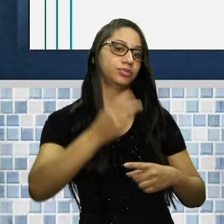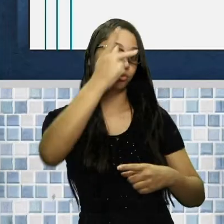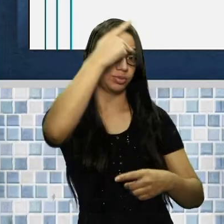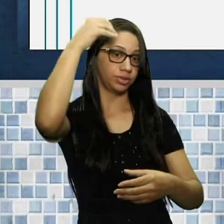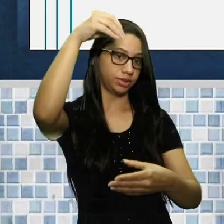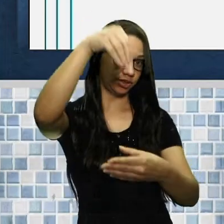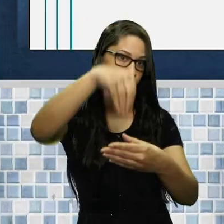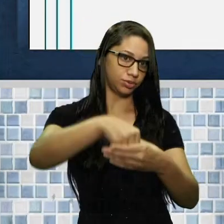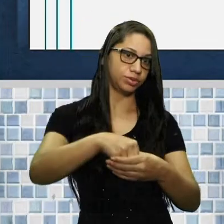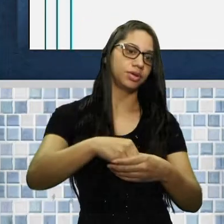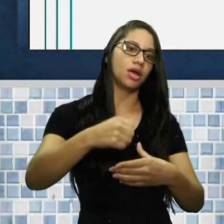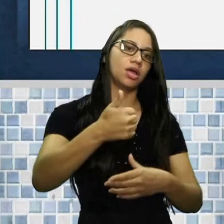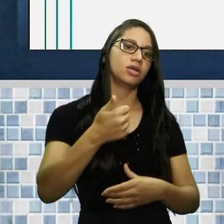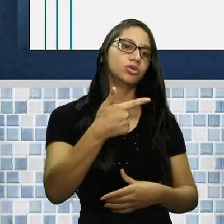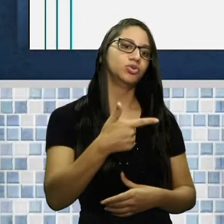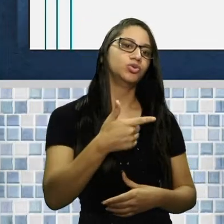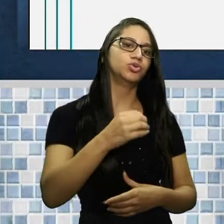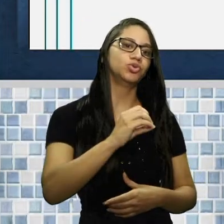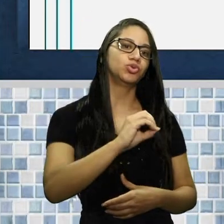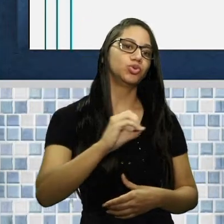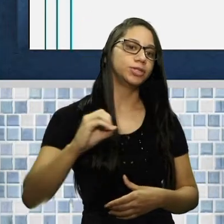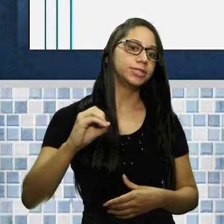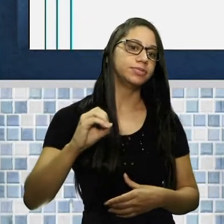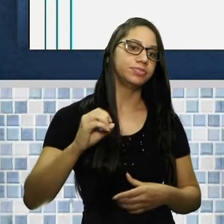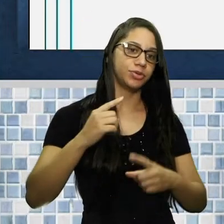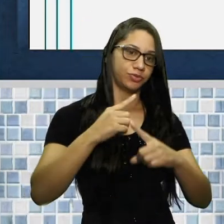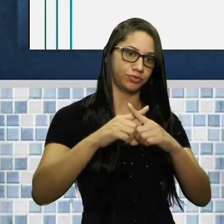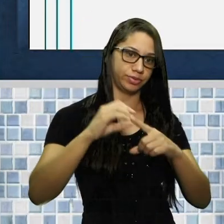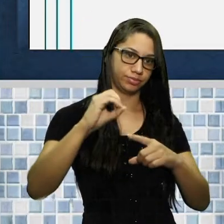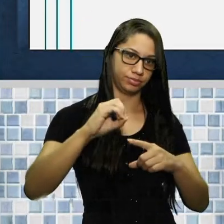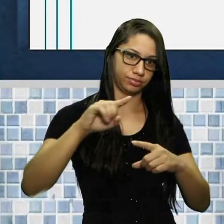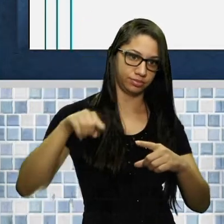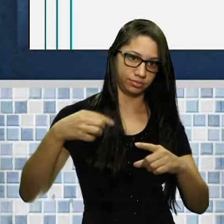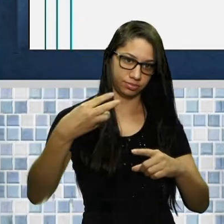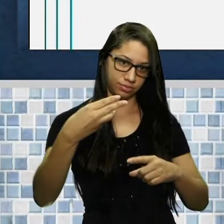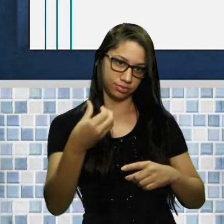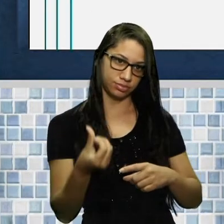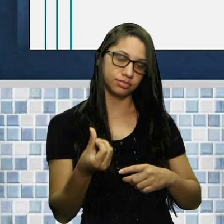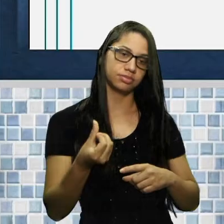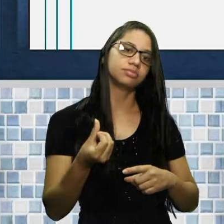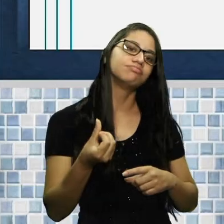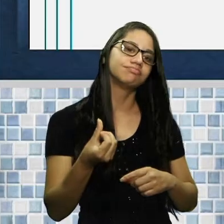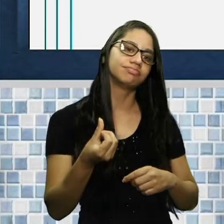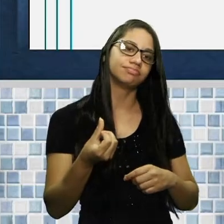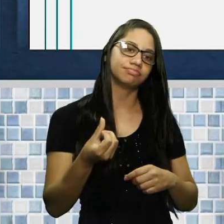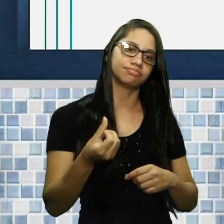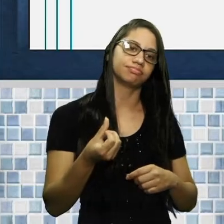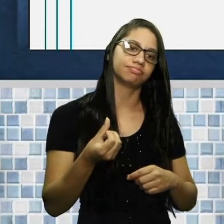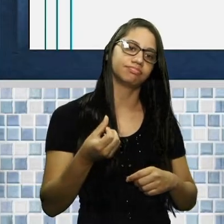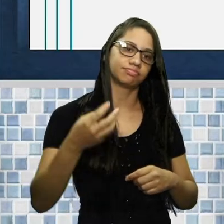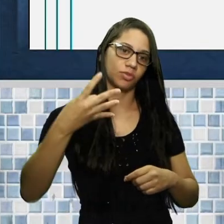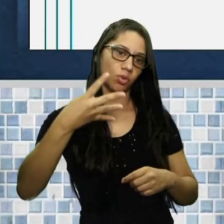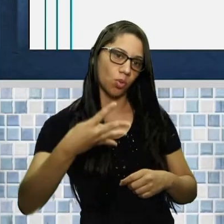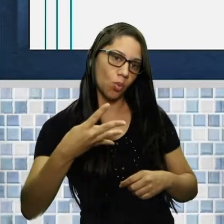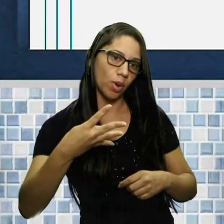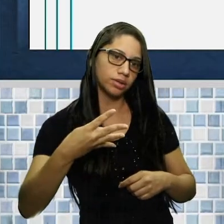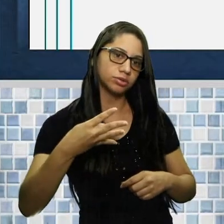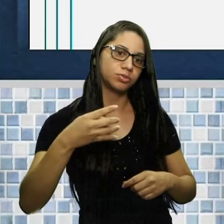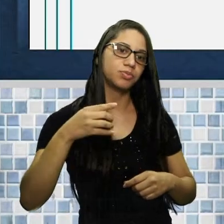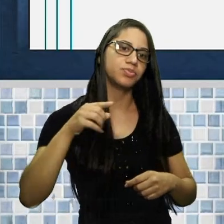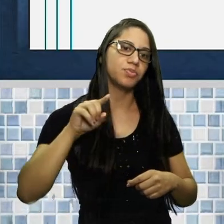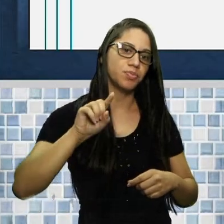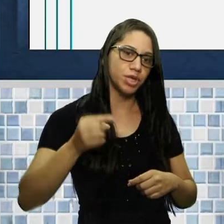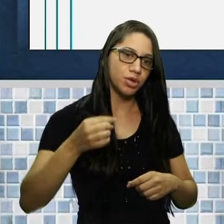eleitores. Então, tem 12 mil vezes 0,36, nós encontramos 4.320